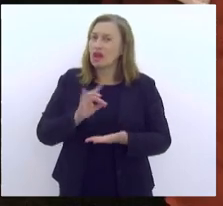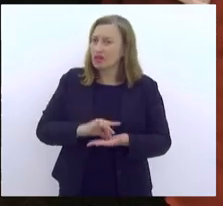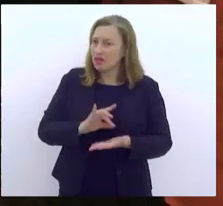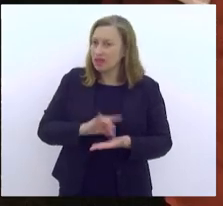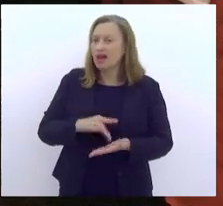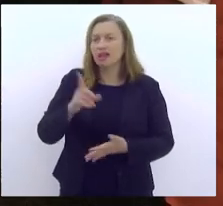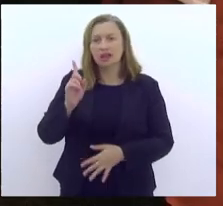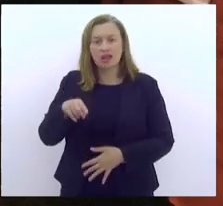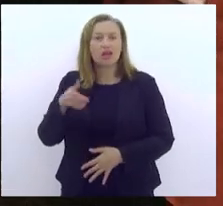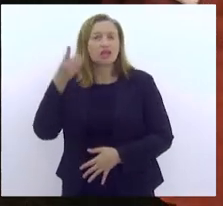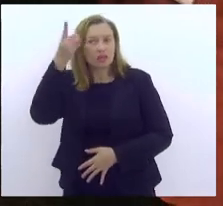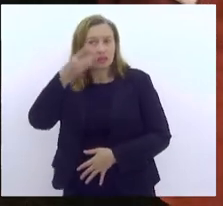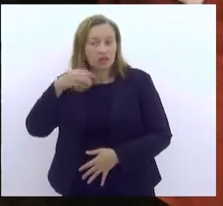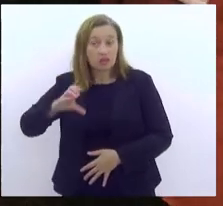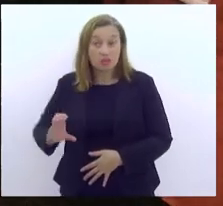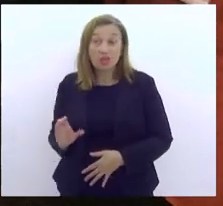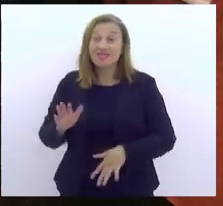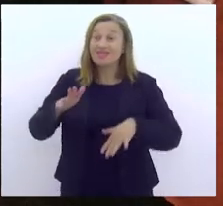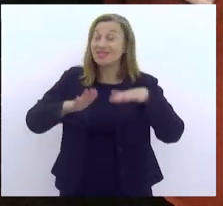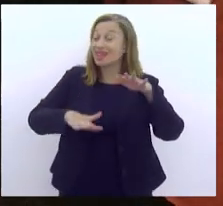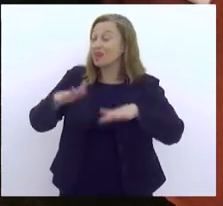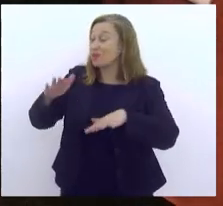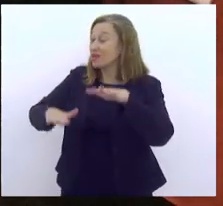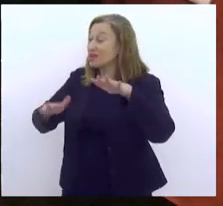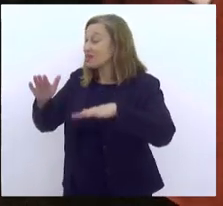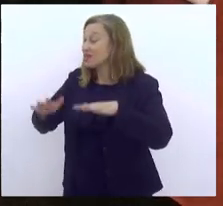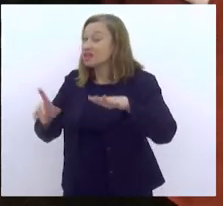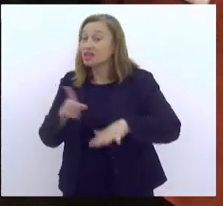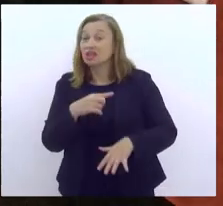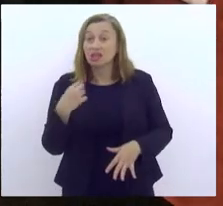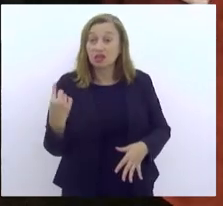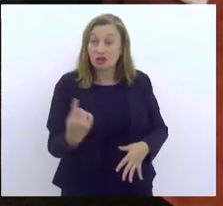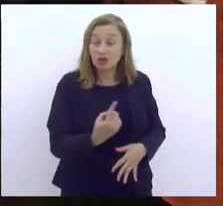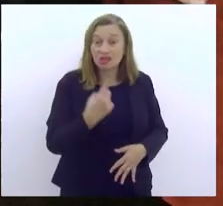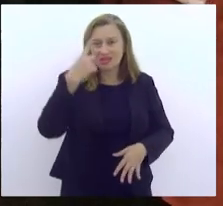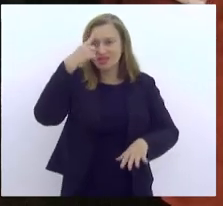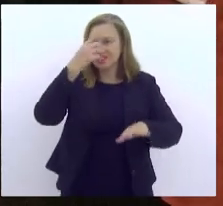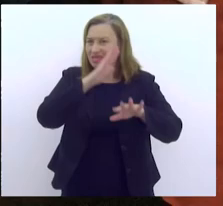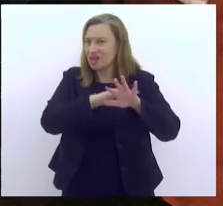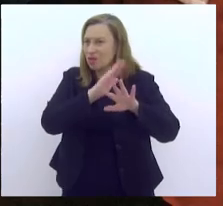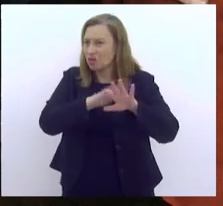né, deputado Mink, que, independente das nossas matizes